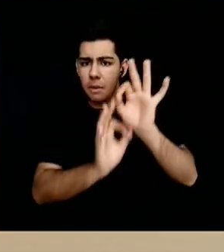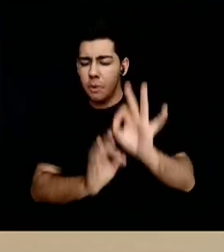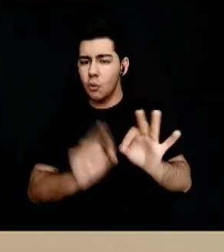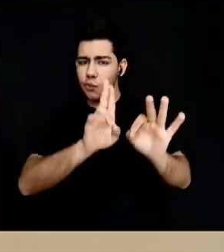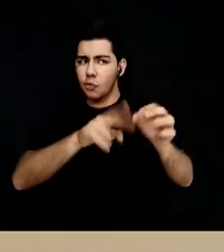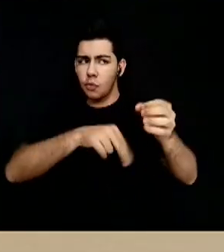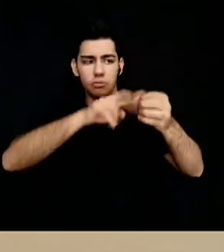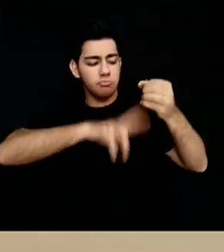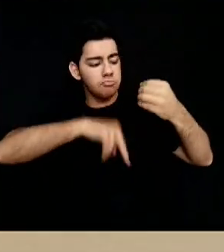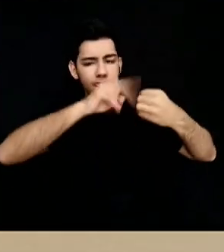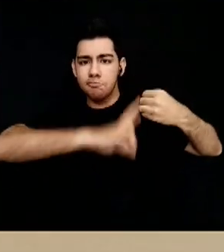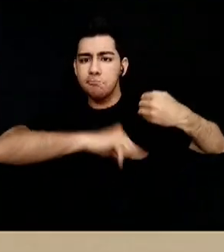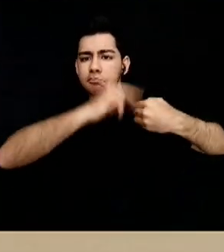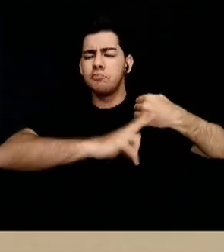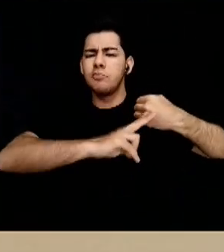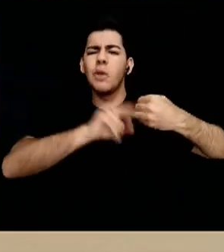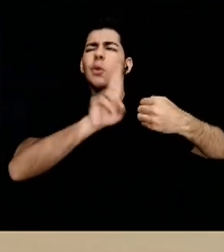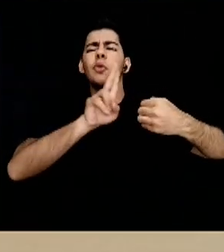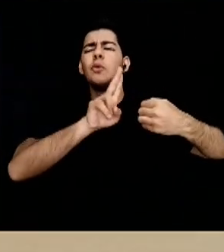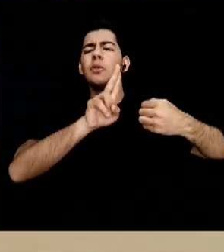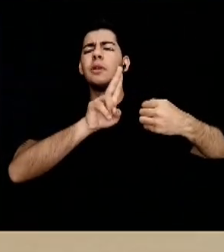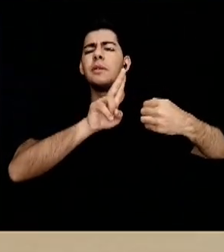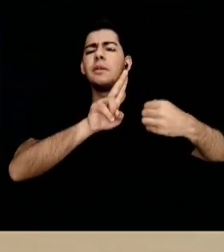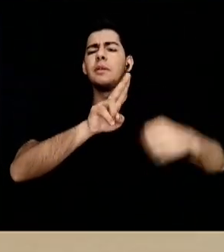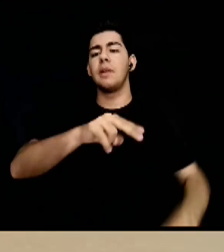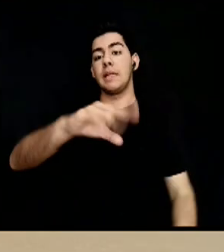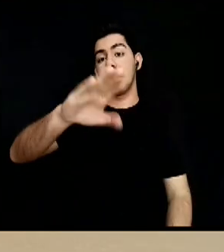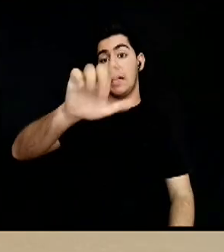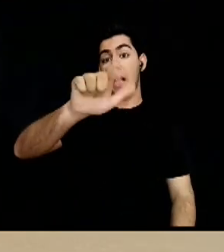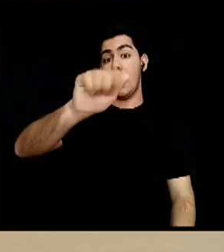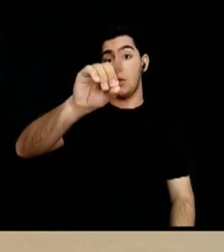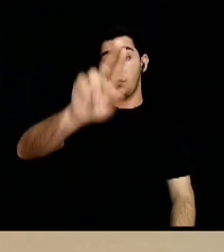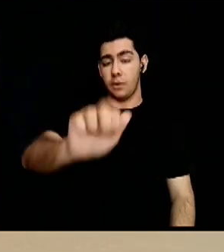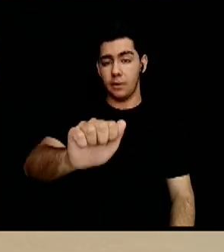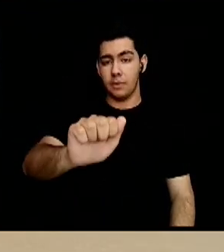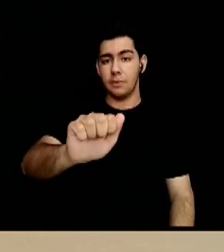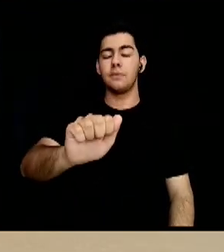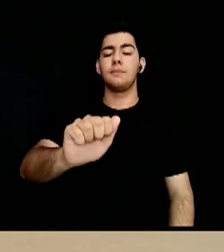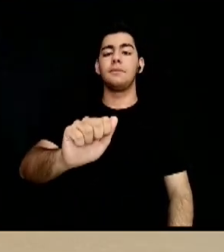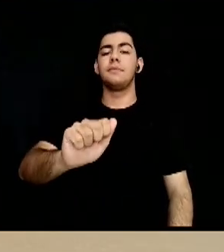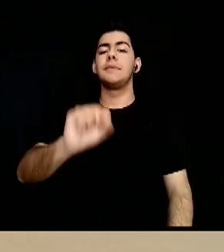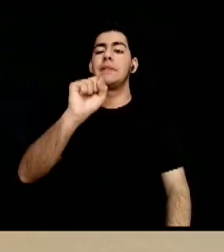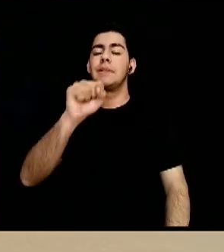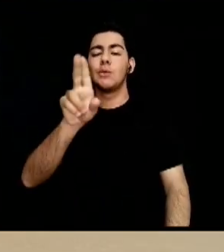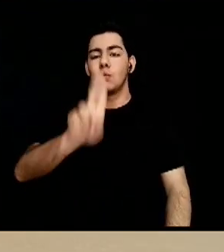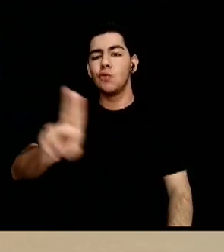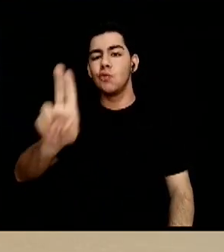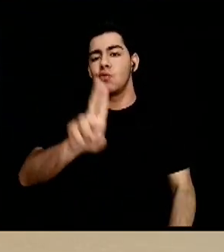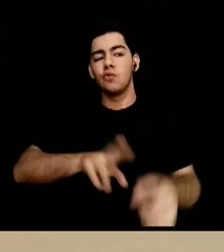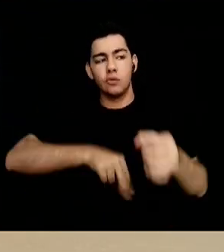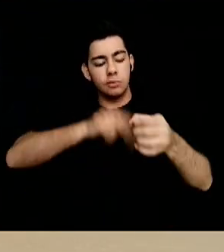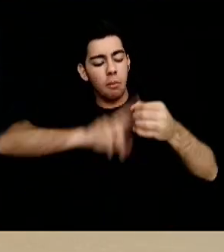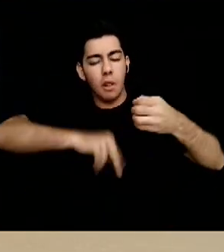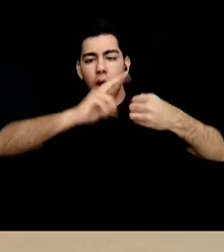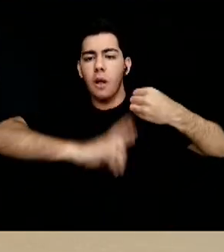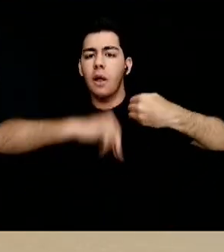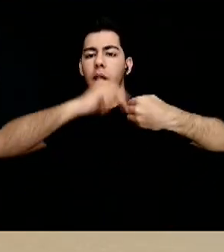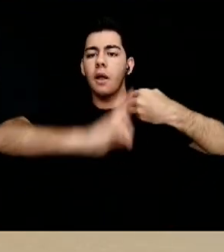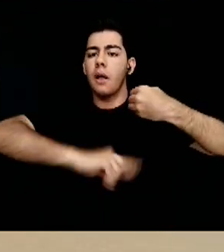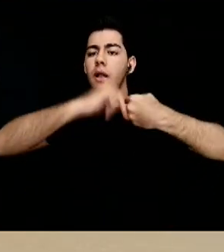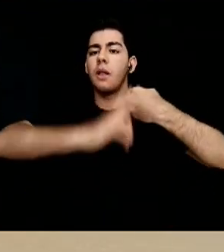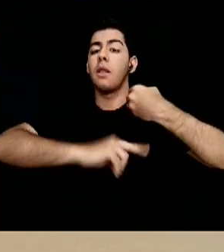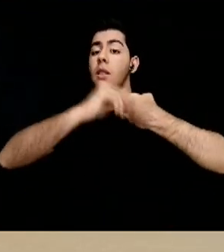Como que chama mesmo? Base seladora. Base seladora. Então ela usou o vasinho aqui, ela passou no vasinho uma